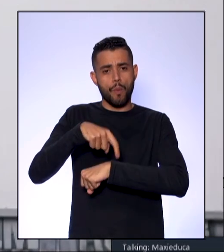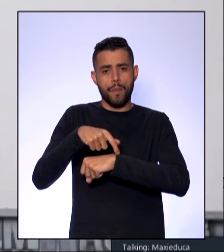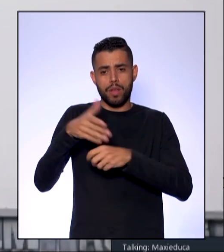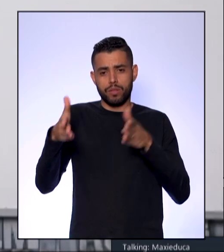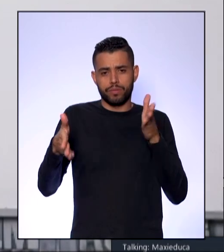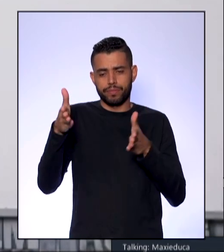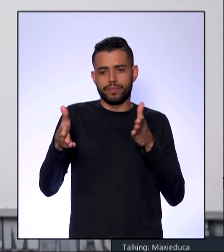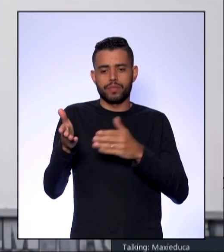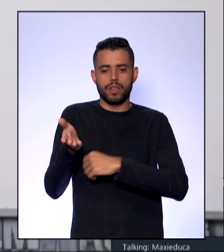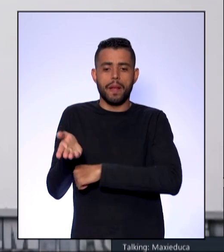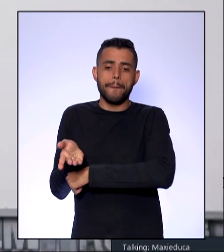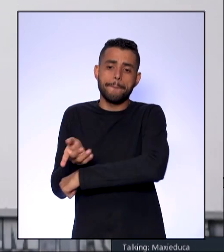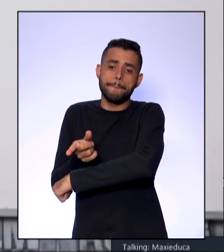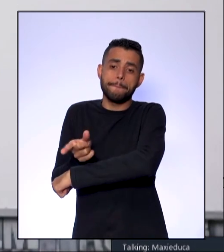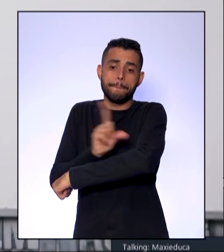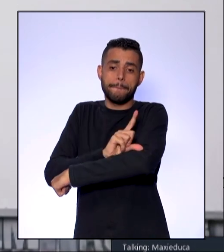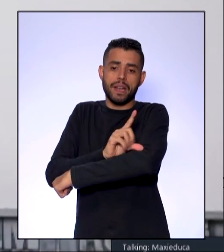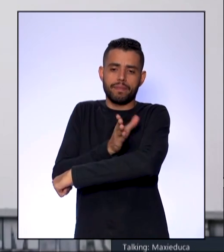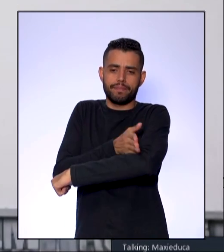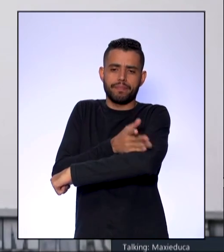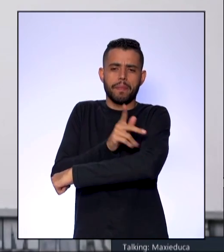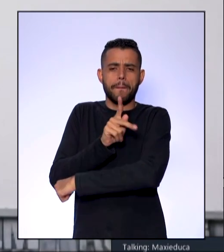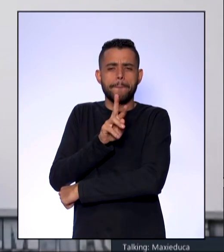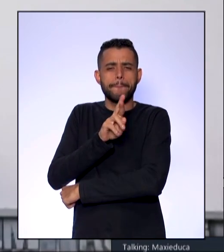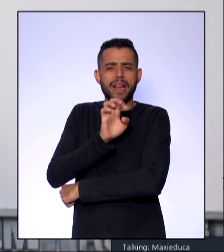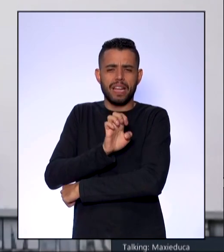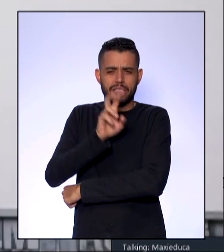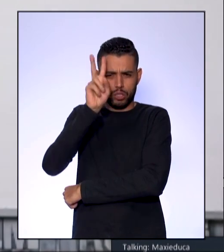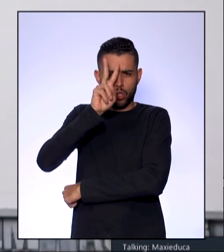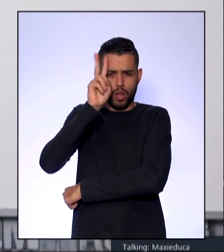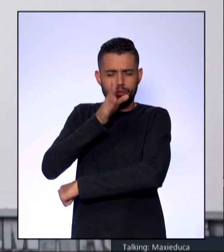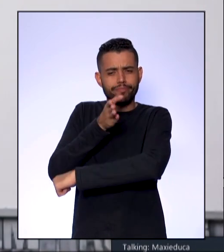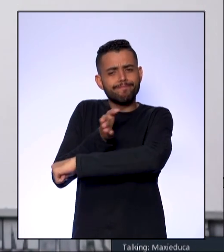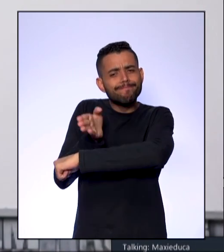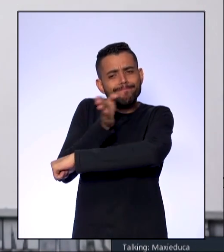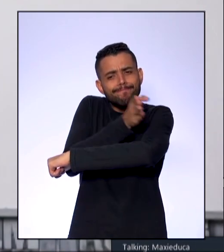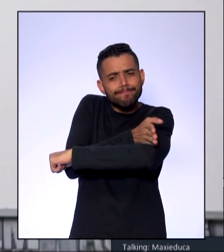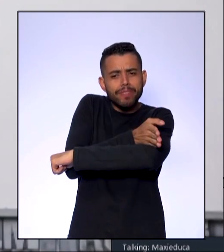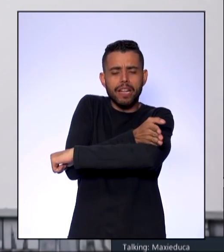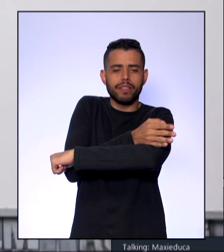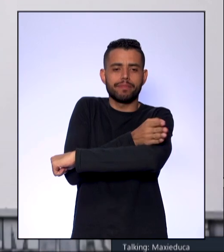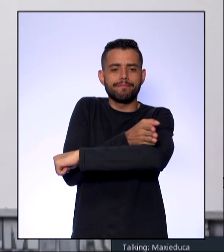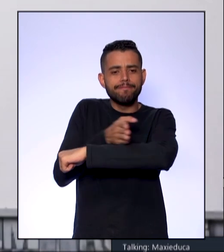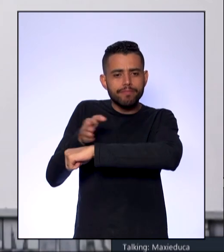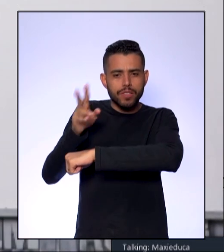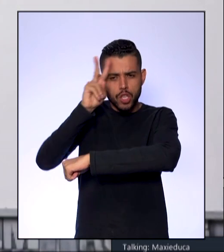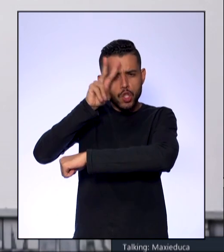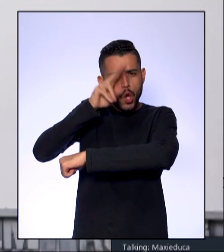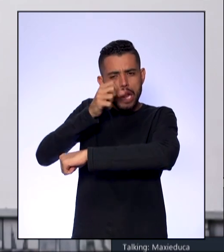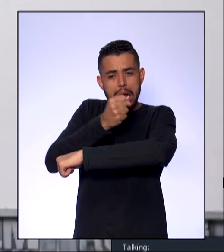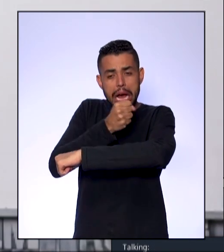de pré-história. Como, professor? Quando os indivíduos